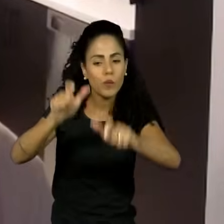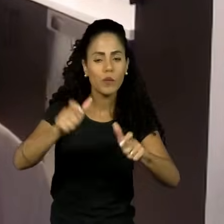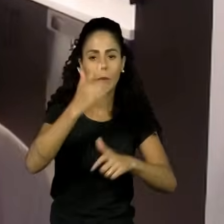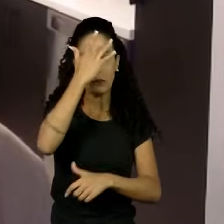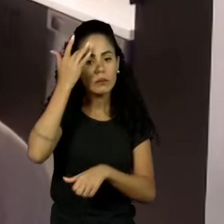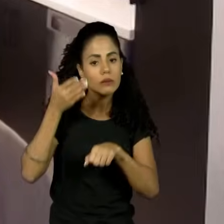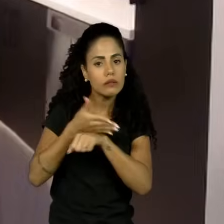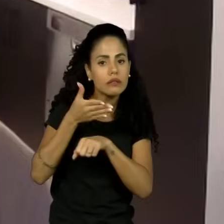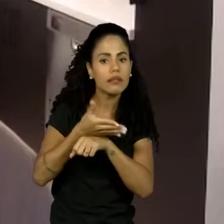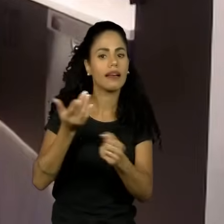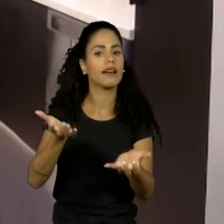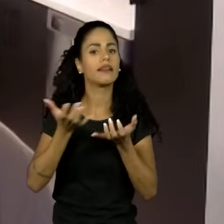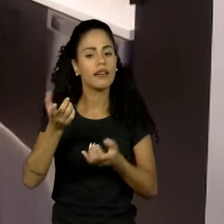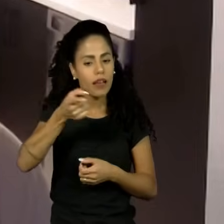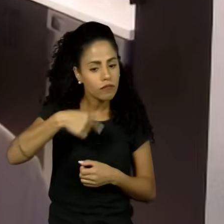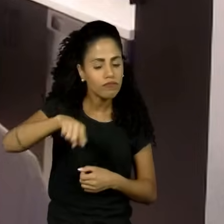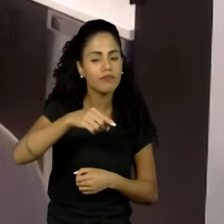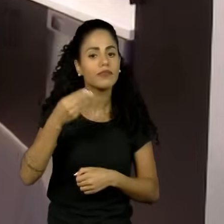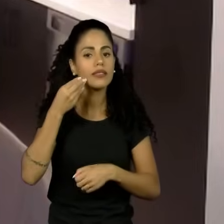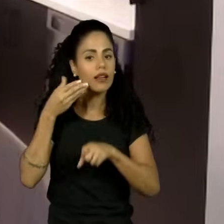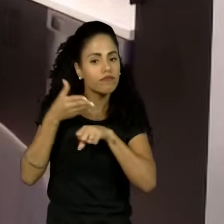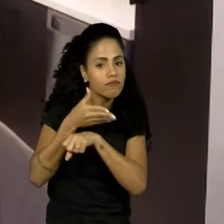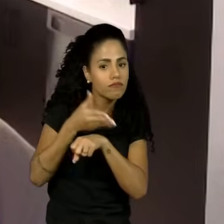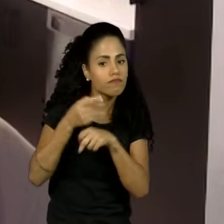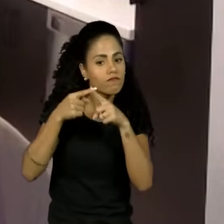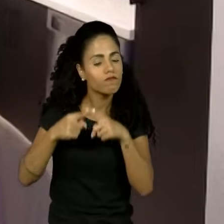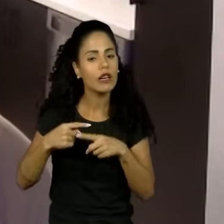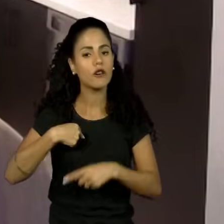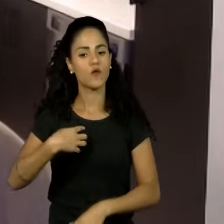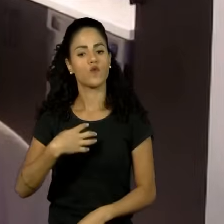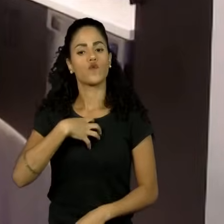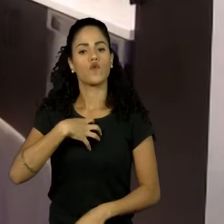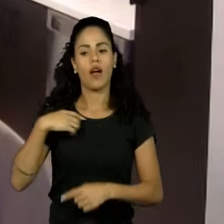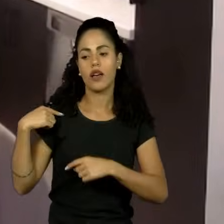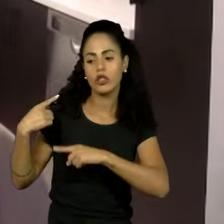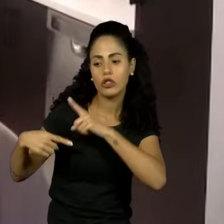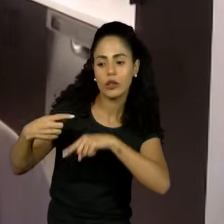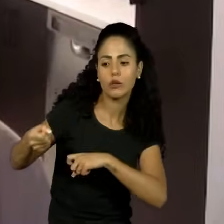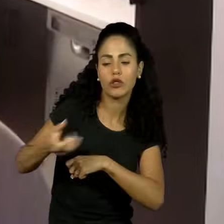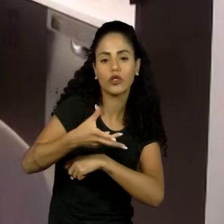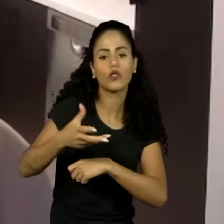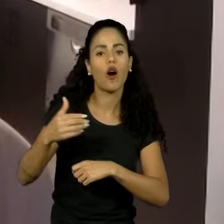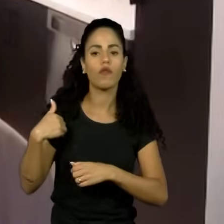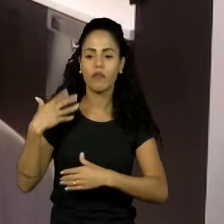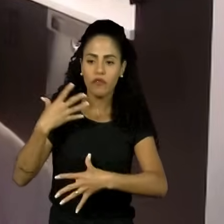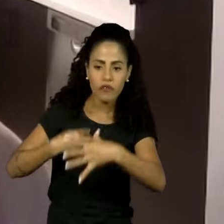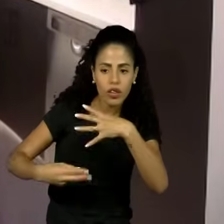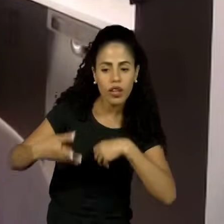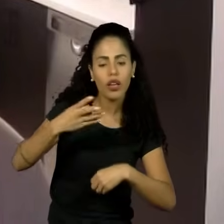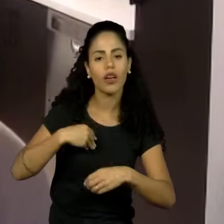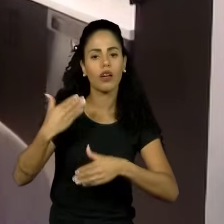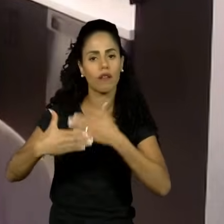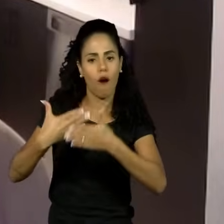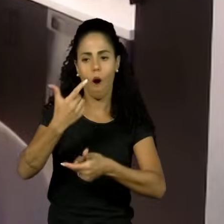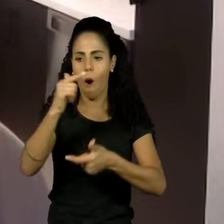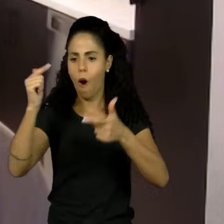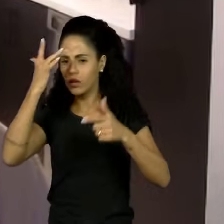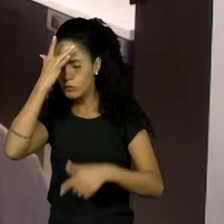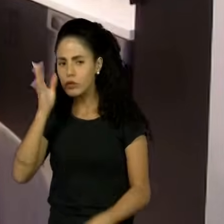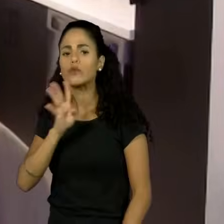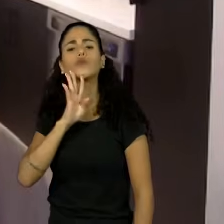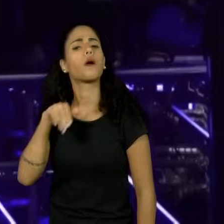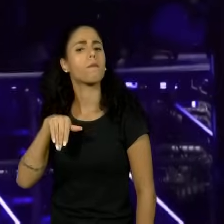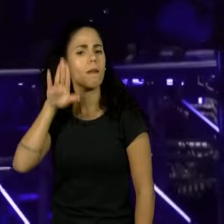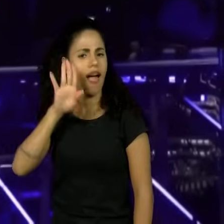para esse mundo. Eu sinto que as próximas gerações, que vão ser os meus filhos, os filhos de outras pessoas, vão conhecer